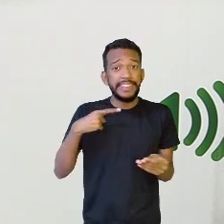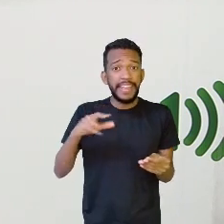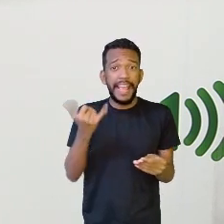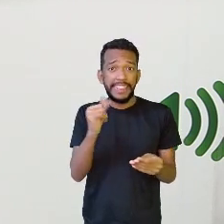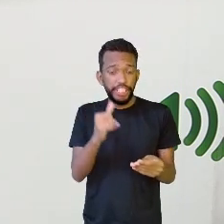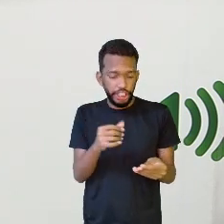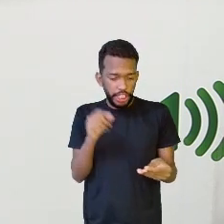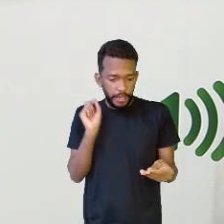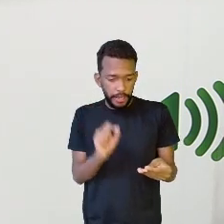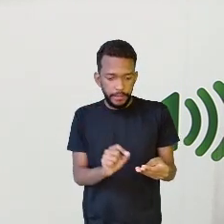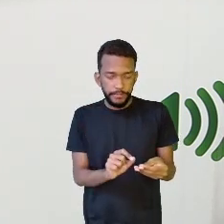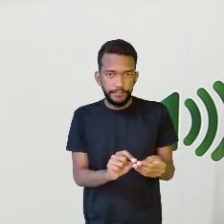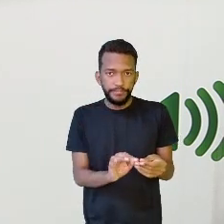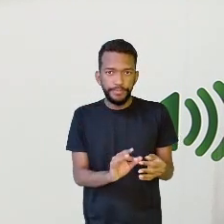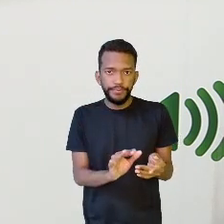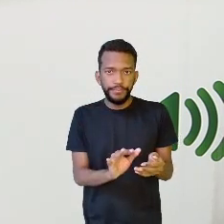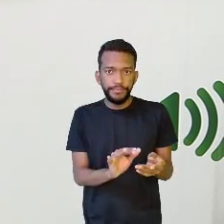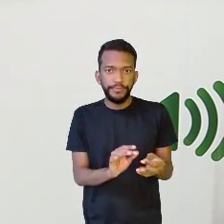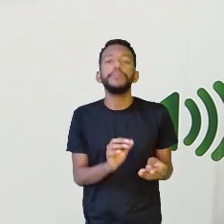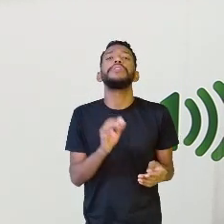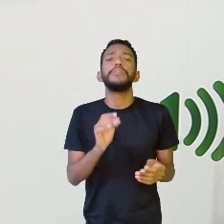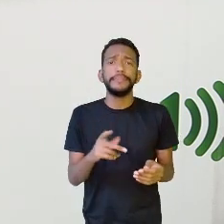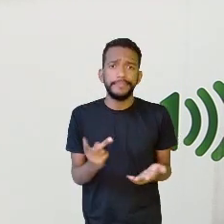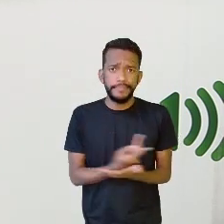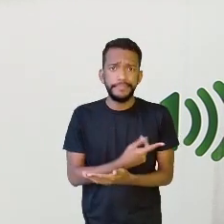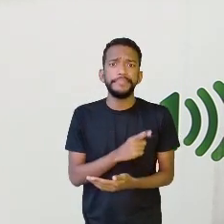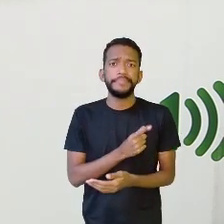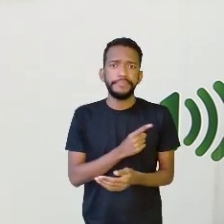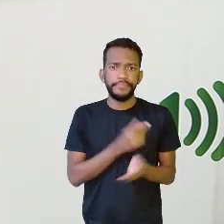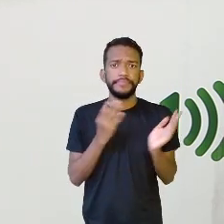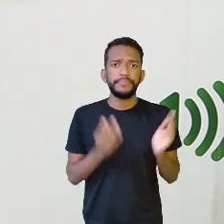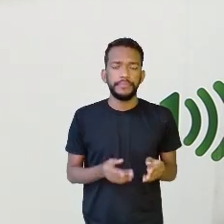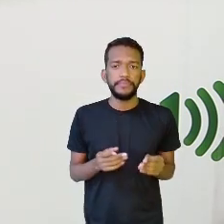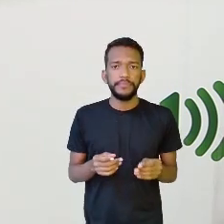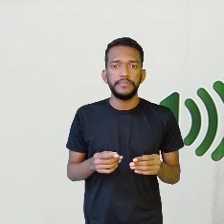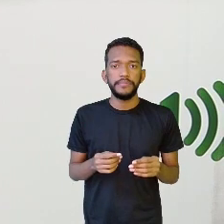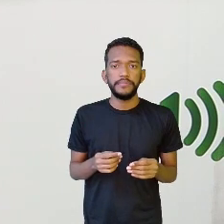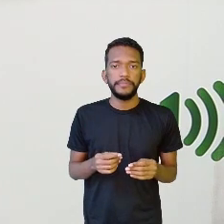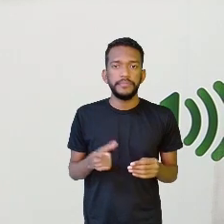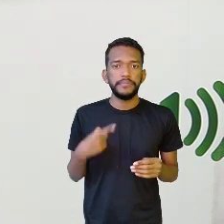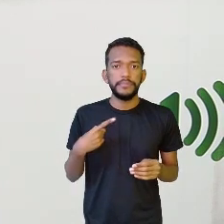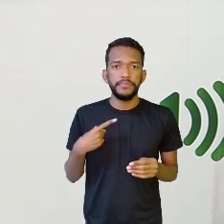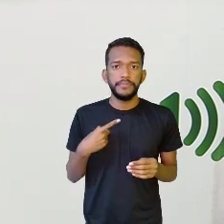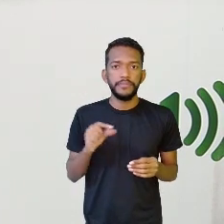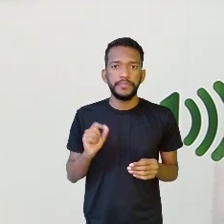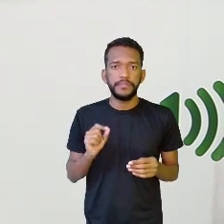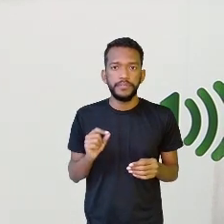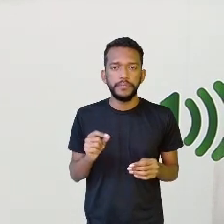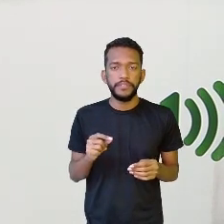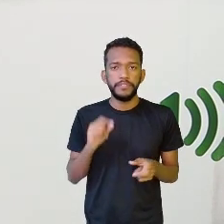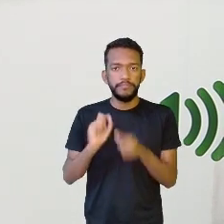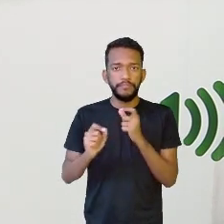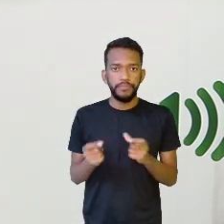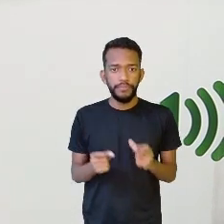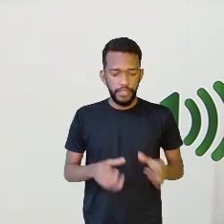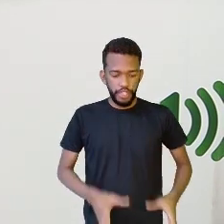energia próximo do papel, se você acender um fósforo e colocar por baixo de uma pilha de jornal, todos esses